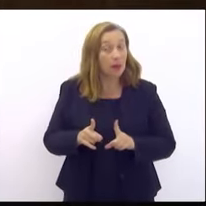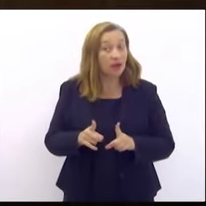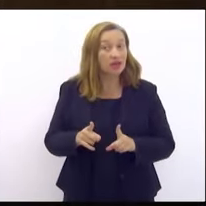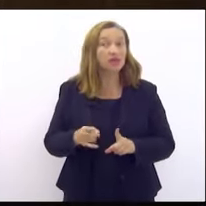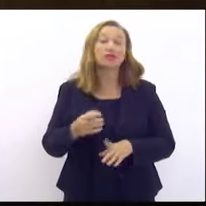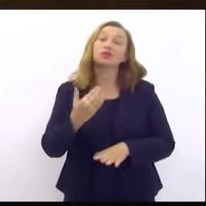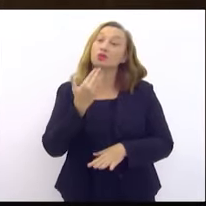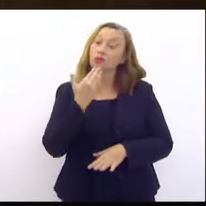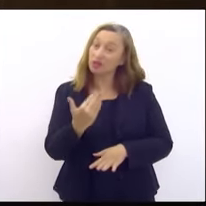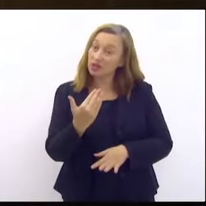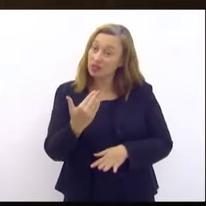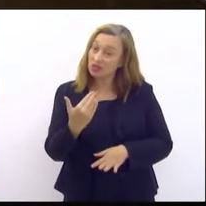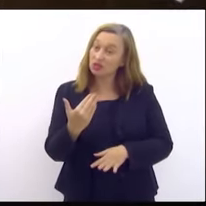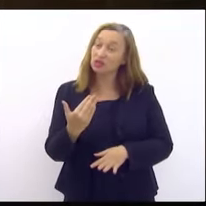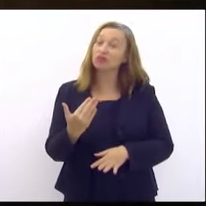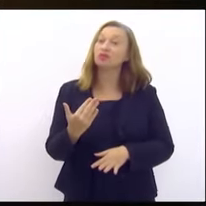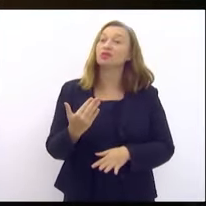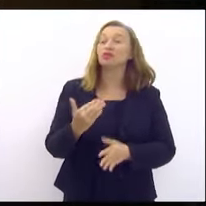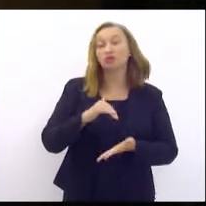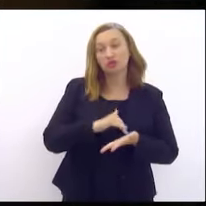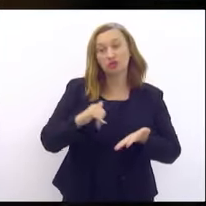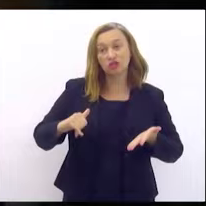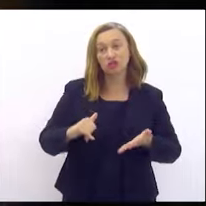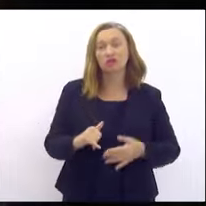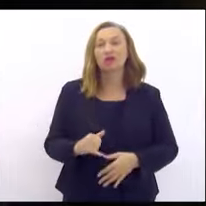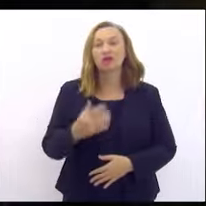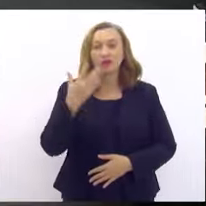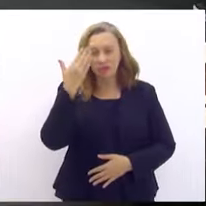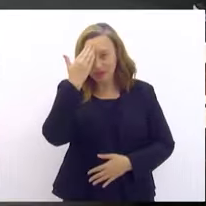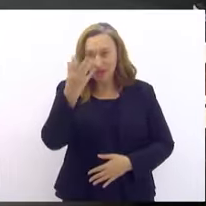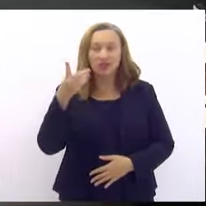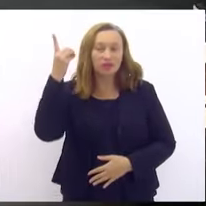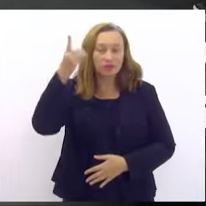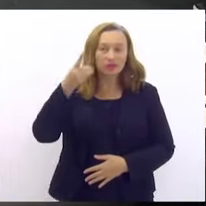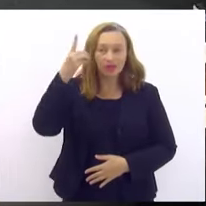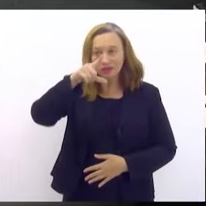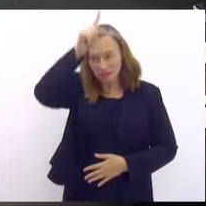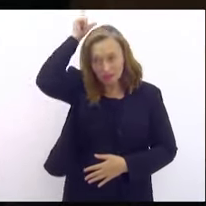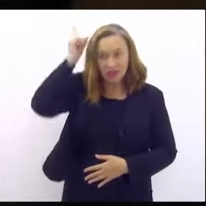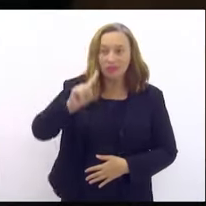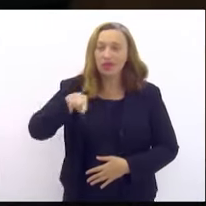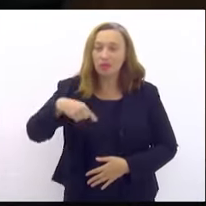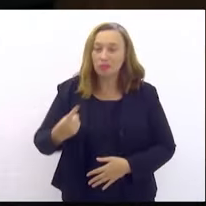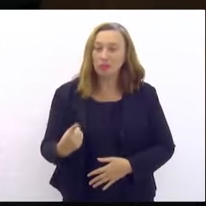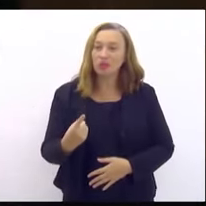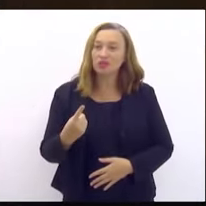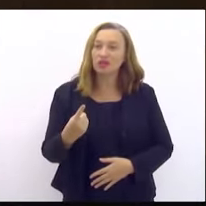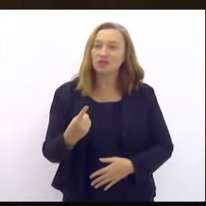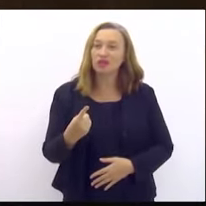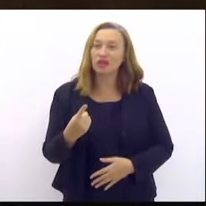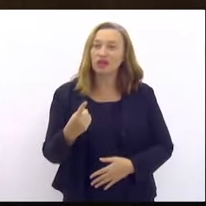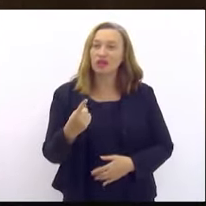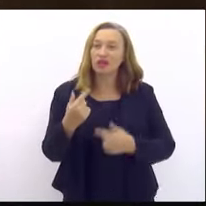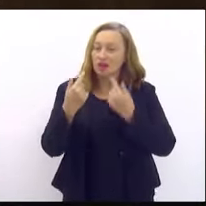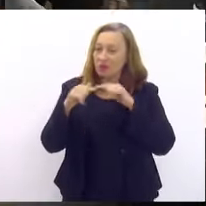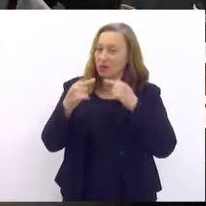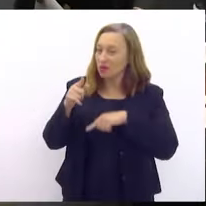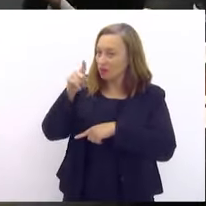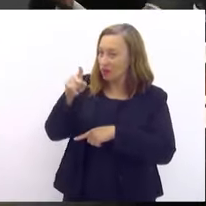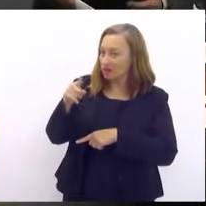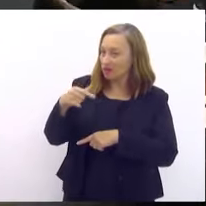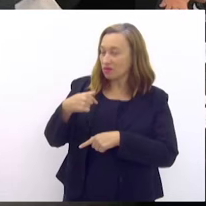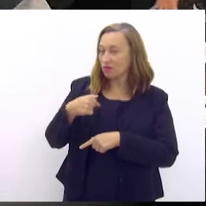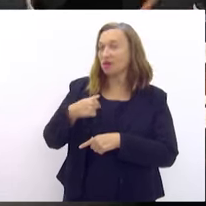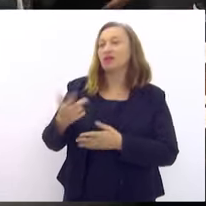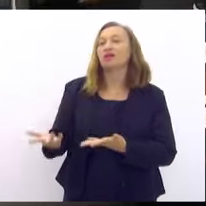estão pedindo eu tô retirando a emenda senhor presidente Obrigada Deputado luí Paulo próxima vez que alguém fizer mal criação ele vai comigo vai realação